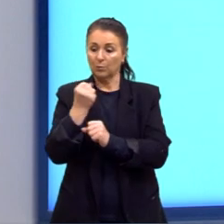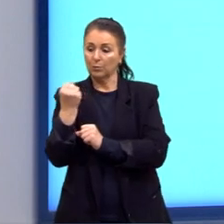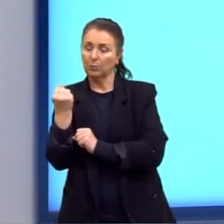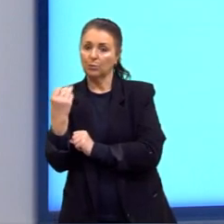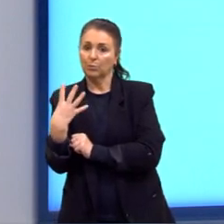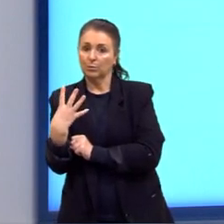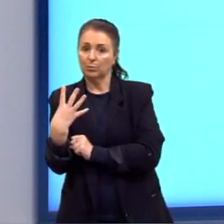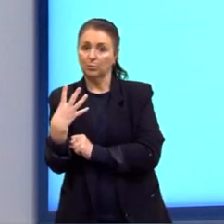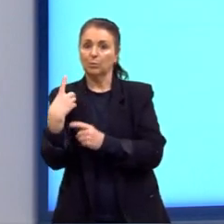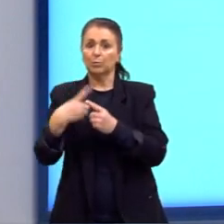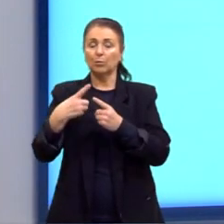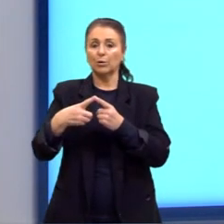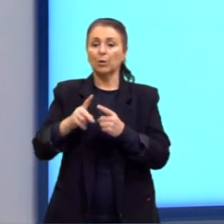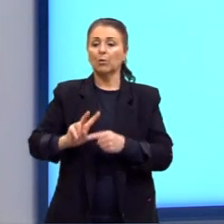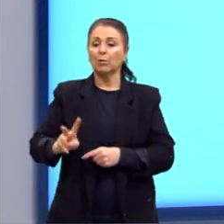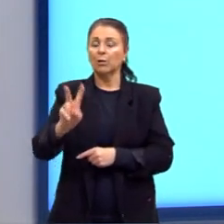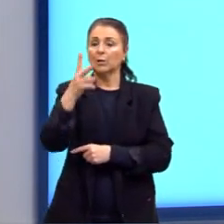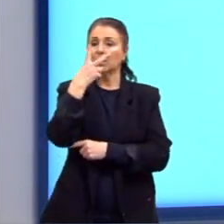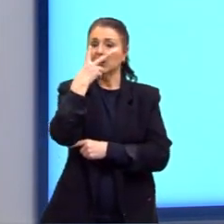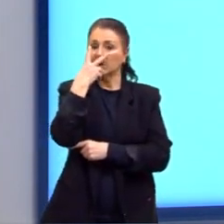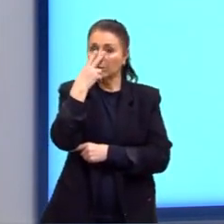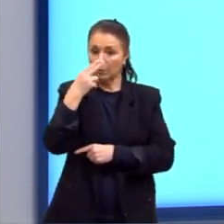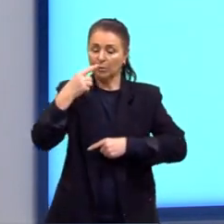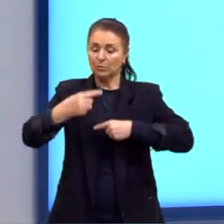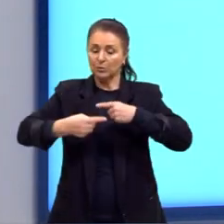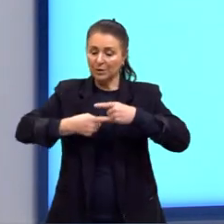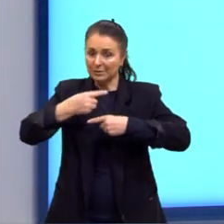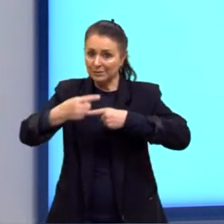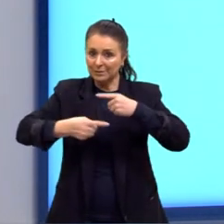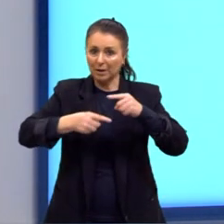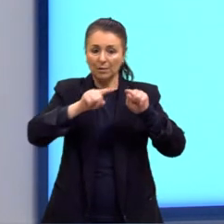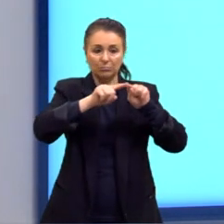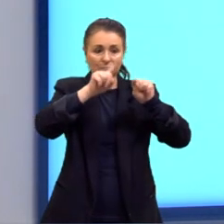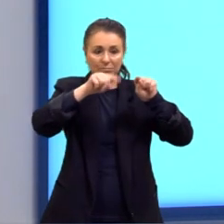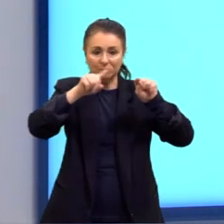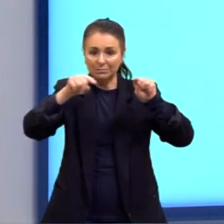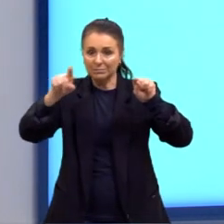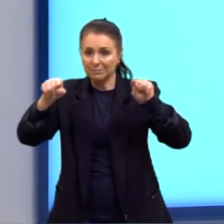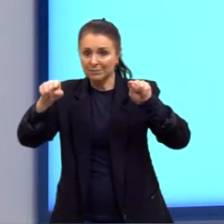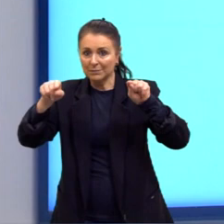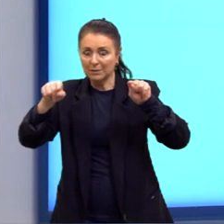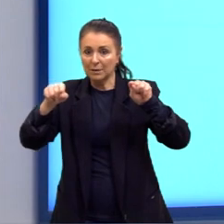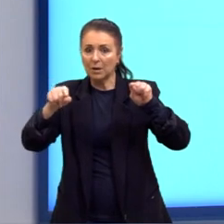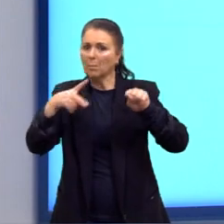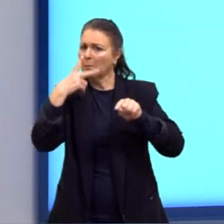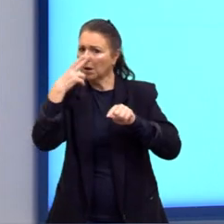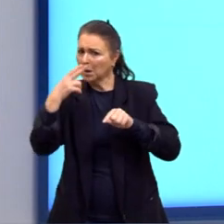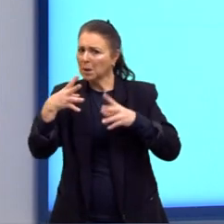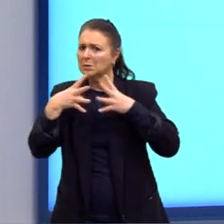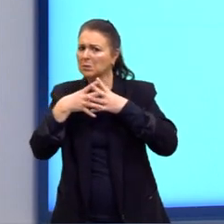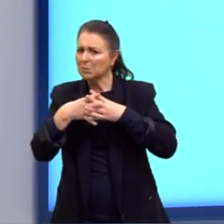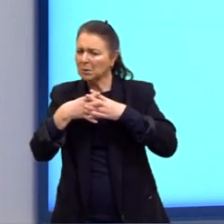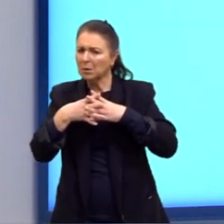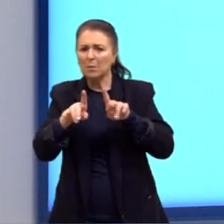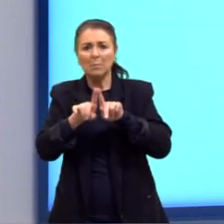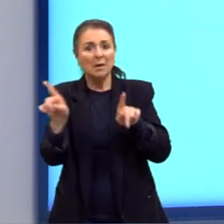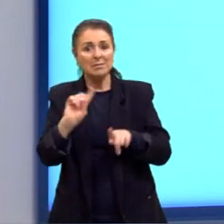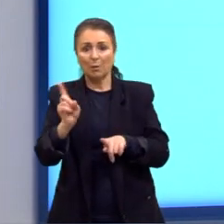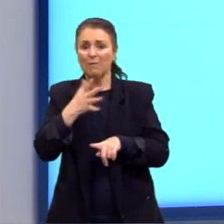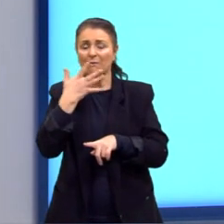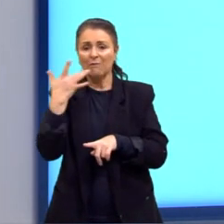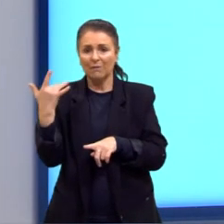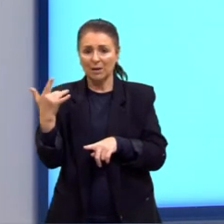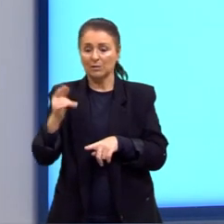quatro porque eu tenho mesmo o valor de resistência então ele vai tentar ao mesmo tempo complicar Mas ele também facilita para gente né